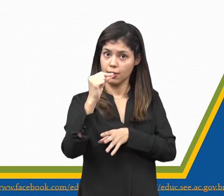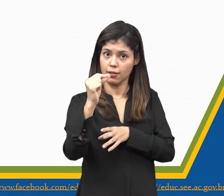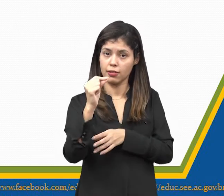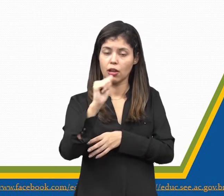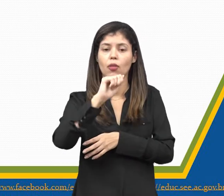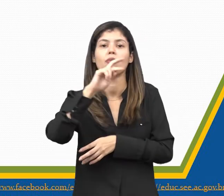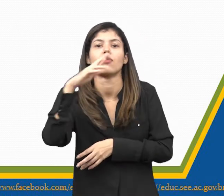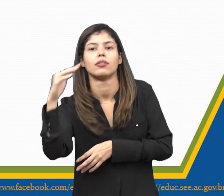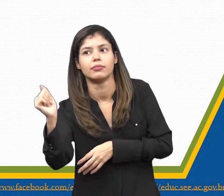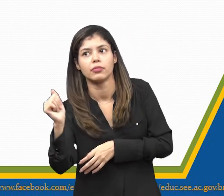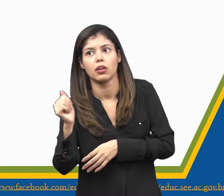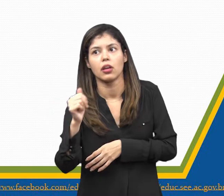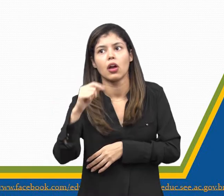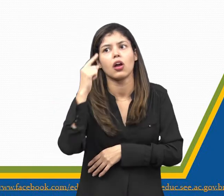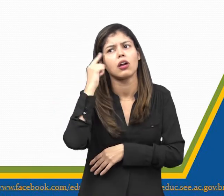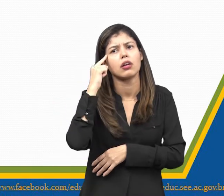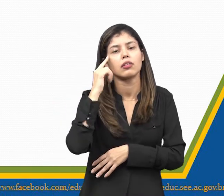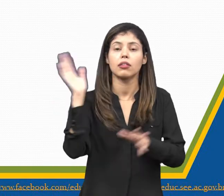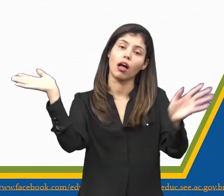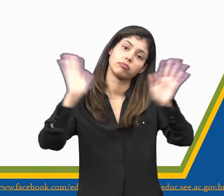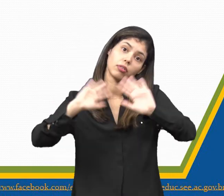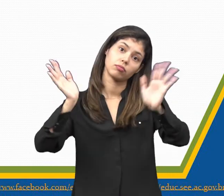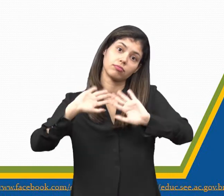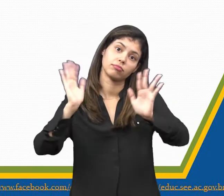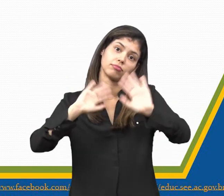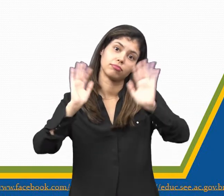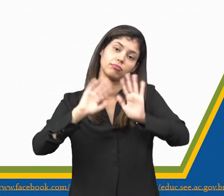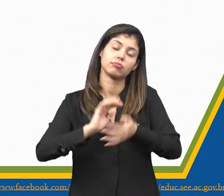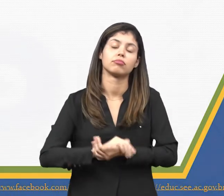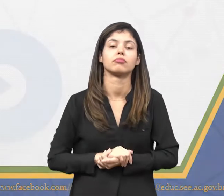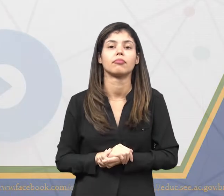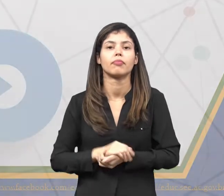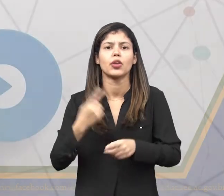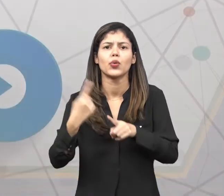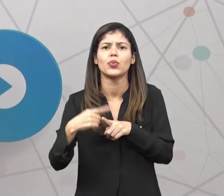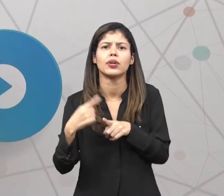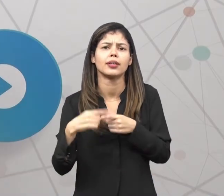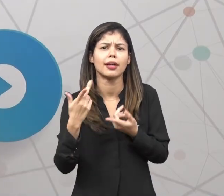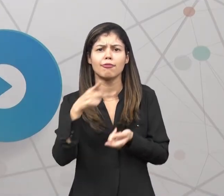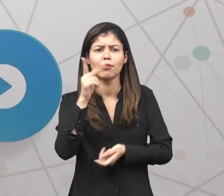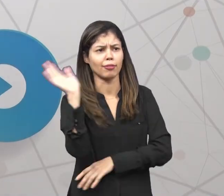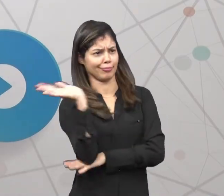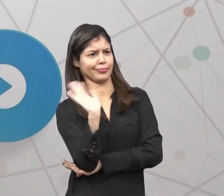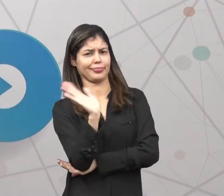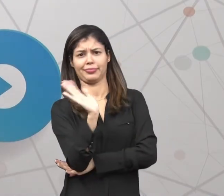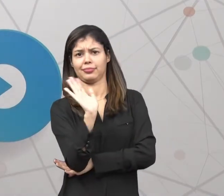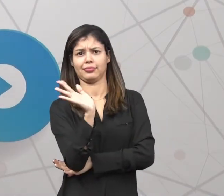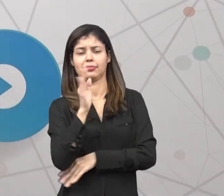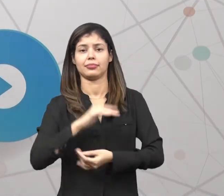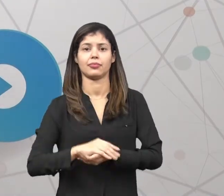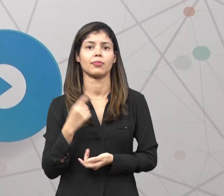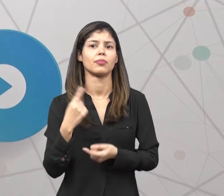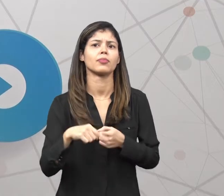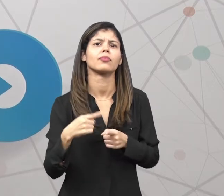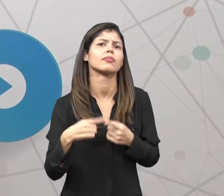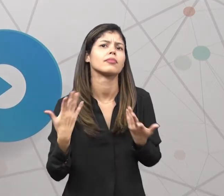ar. Aí o menininho disse, adeus. Por que ele disse adeus?